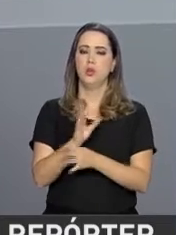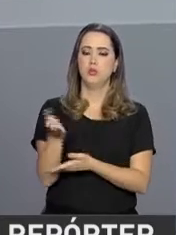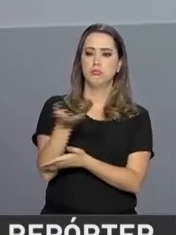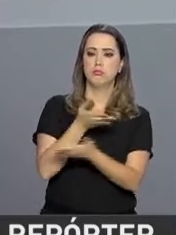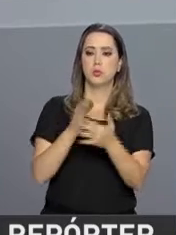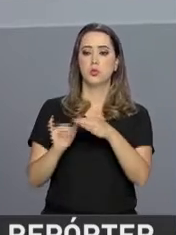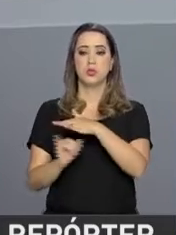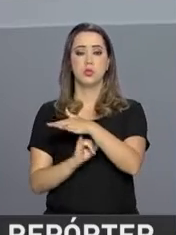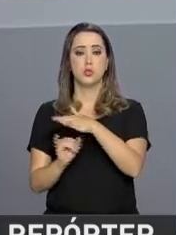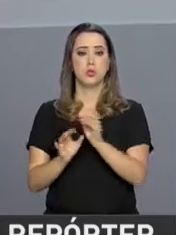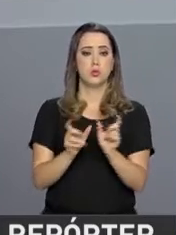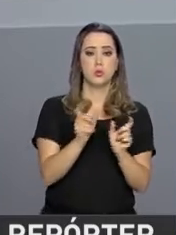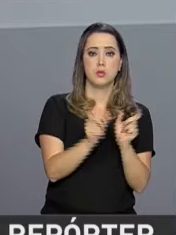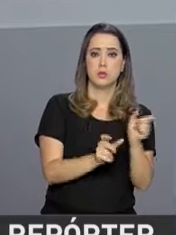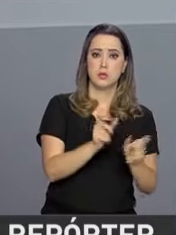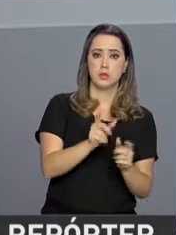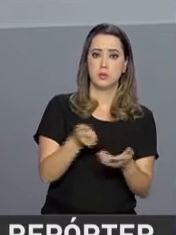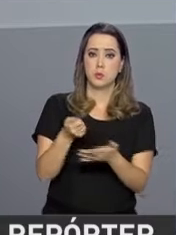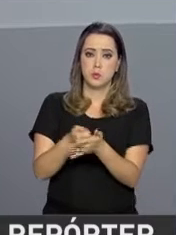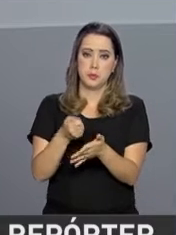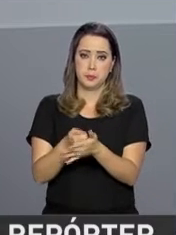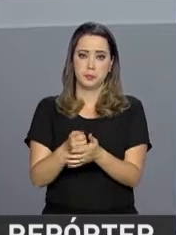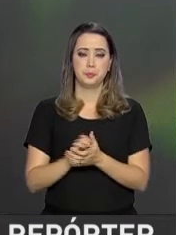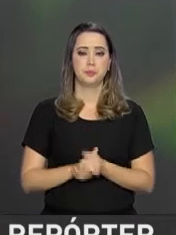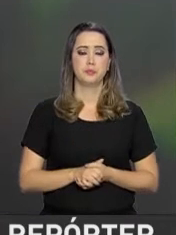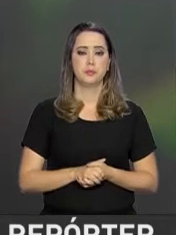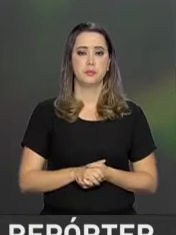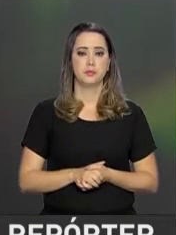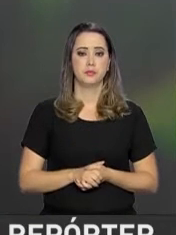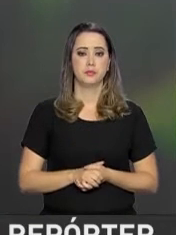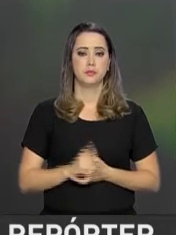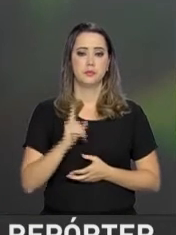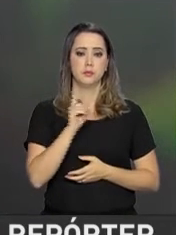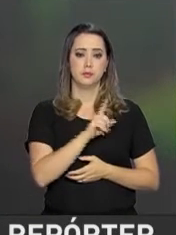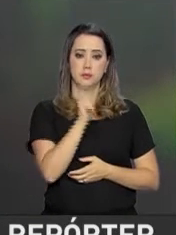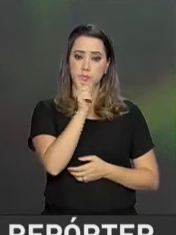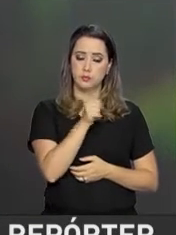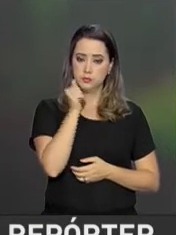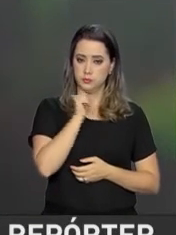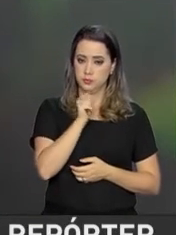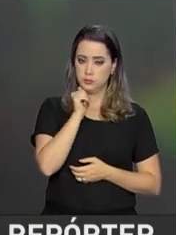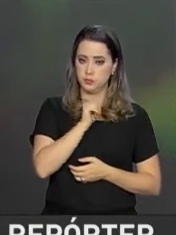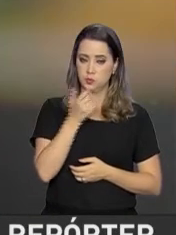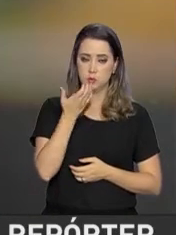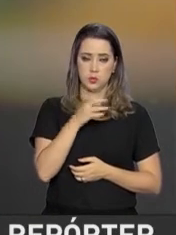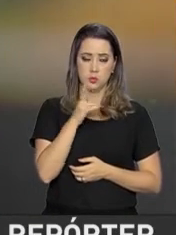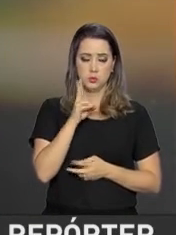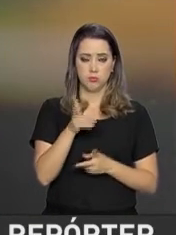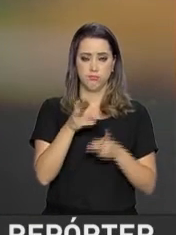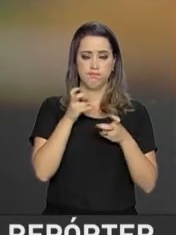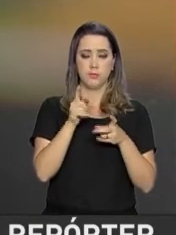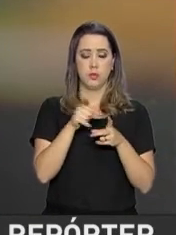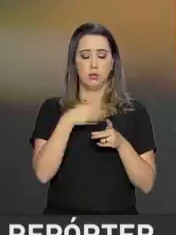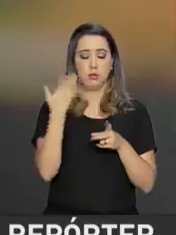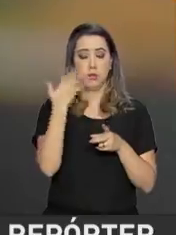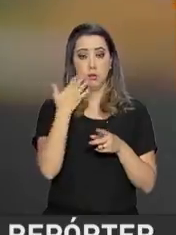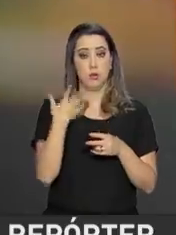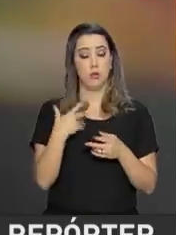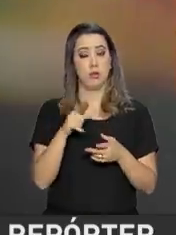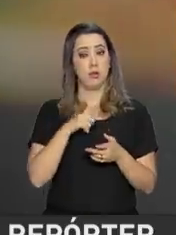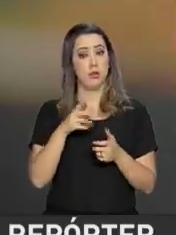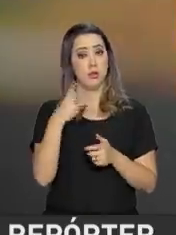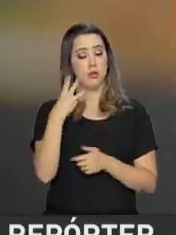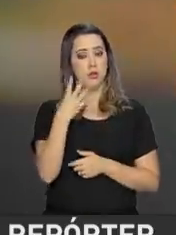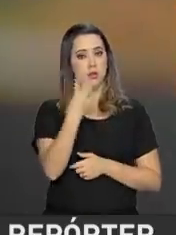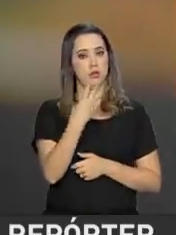entre clientes e instituições financeiras essa jornalista que prefere não se identificar contraiu uma dívida de